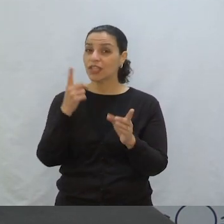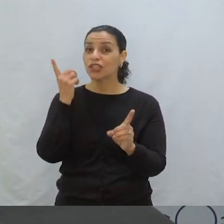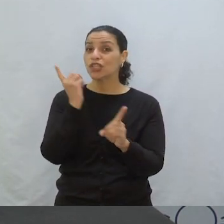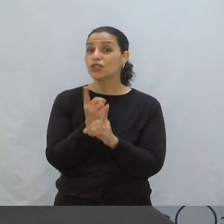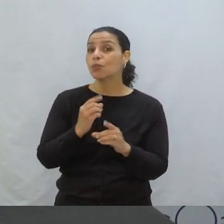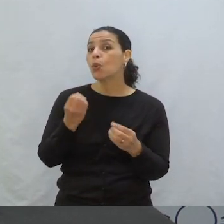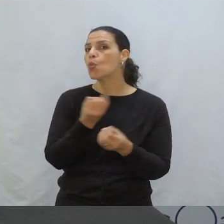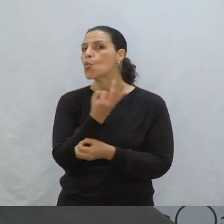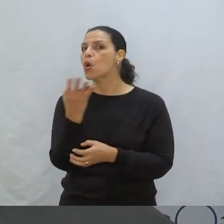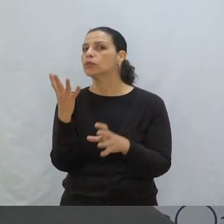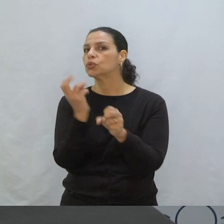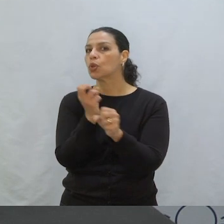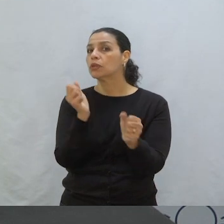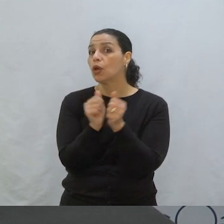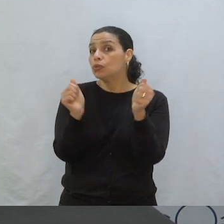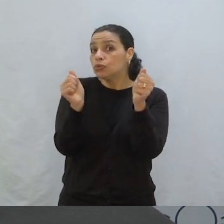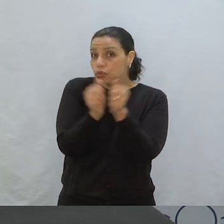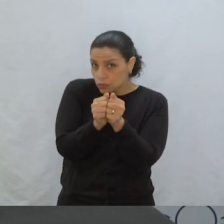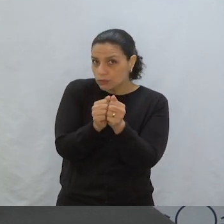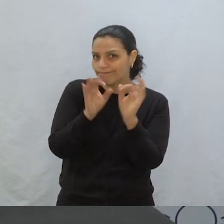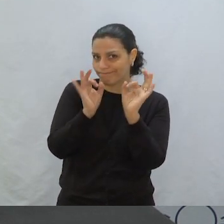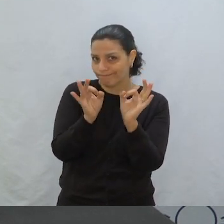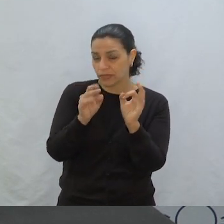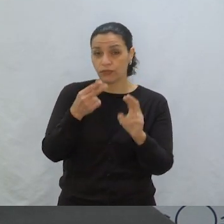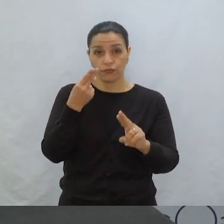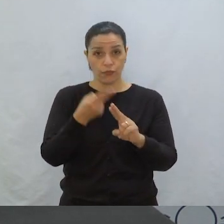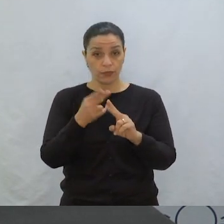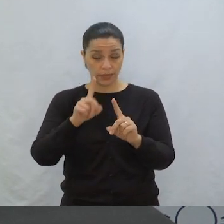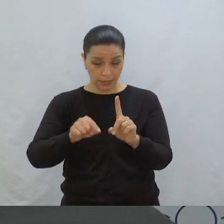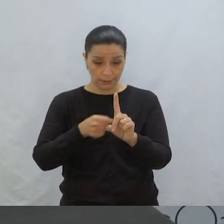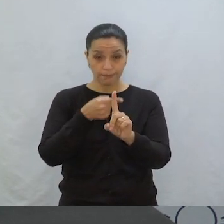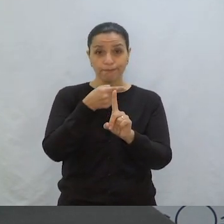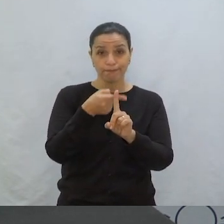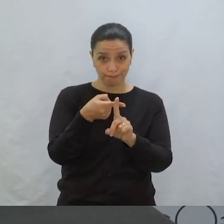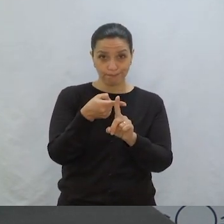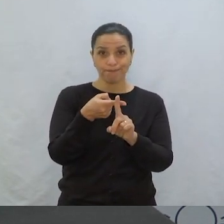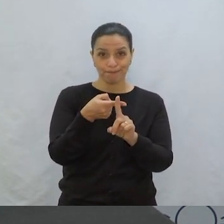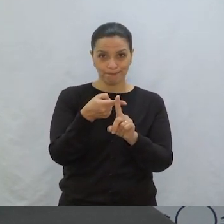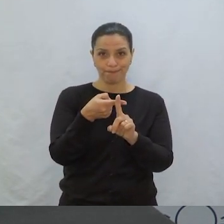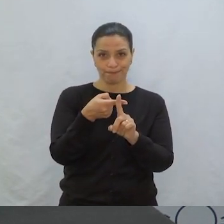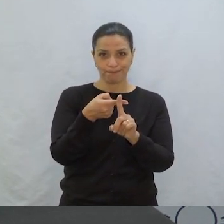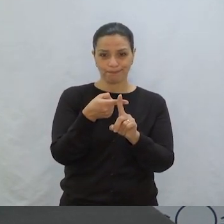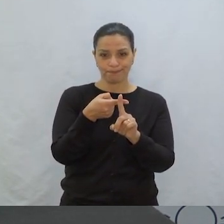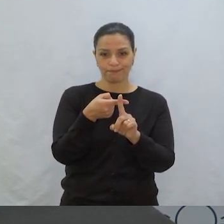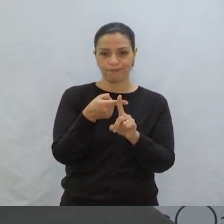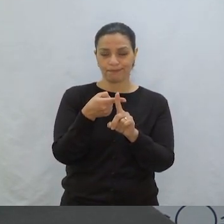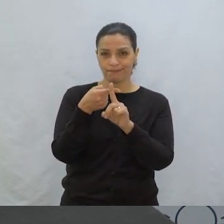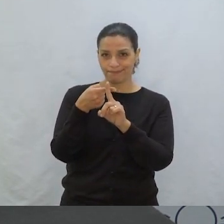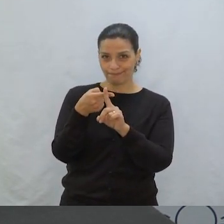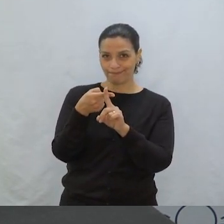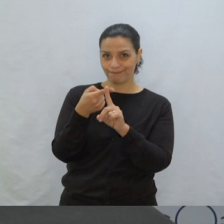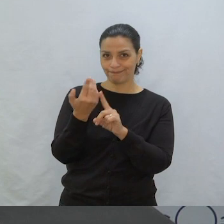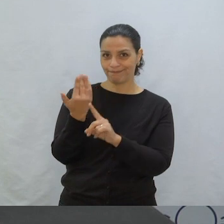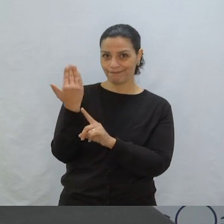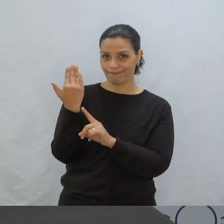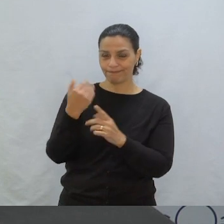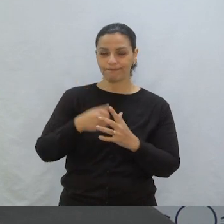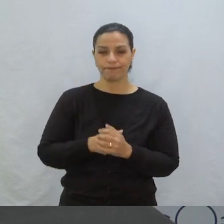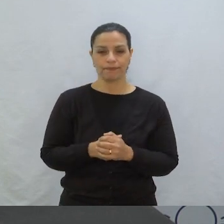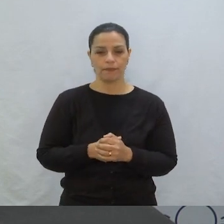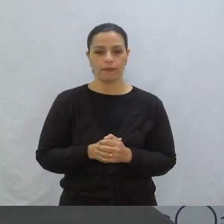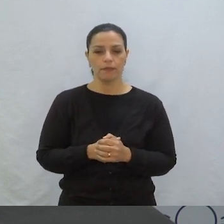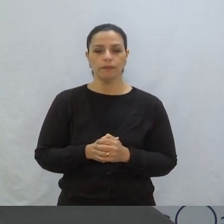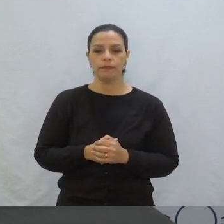nós precisamos descobrir quantas bolinhas elas fizeram juntas, vamos usar novamente o nosso sinal